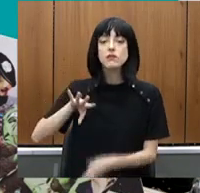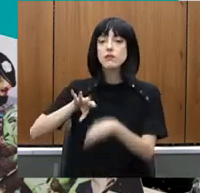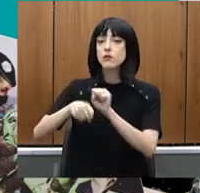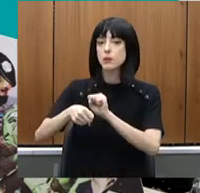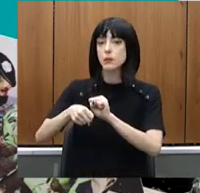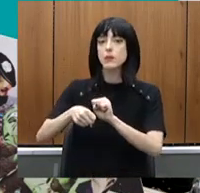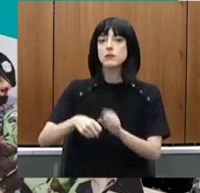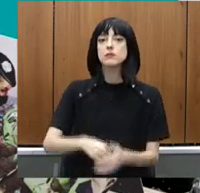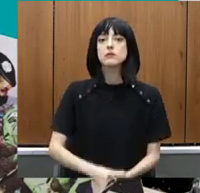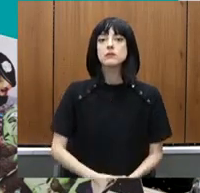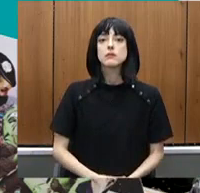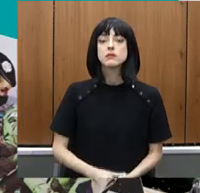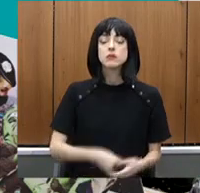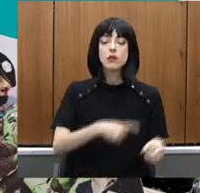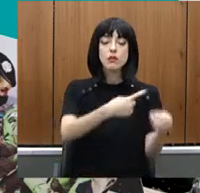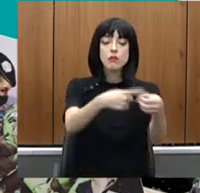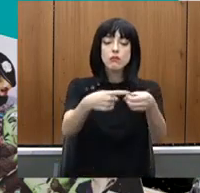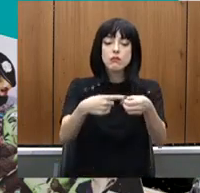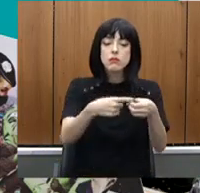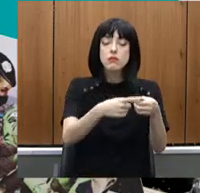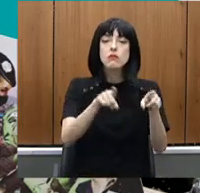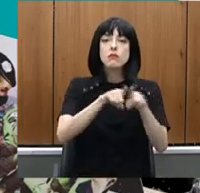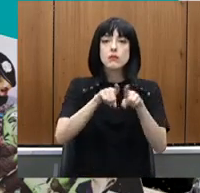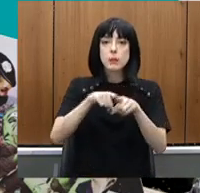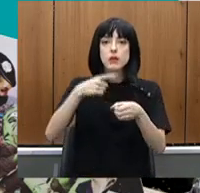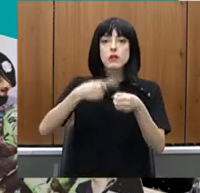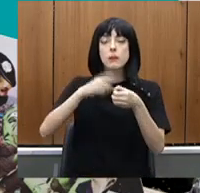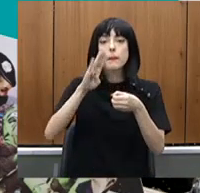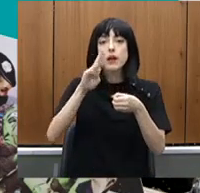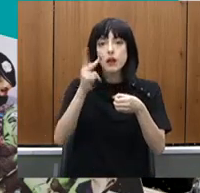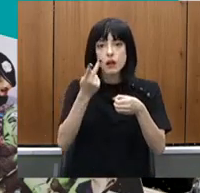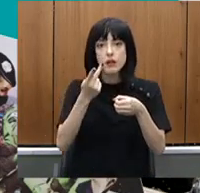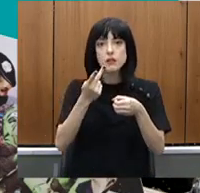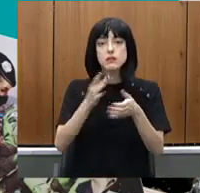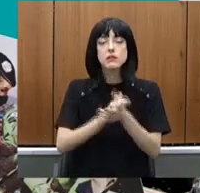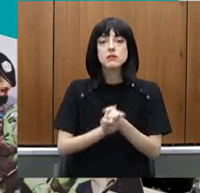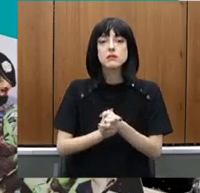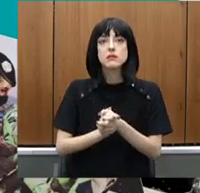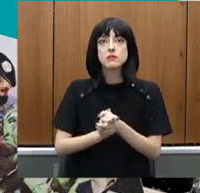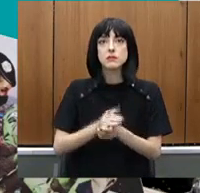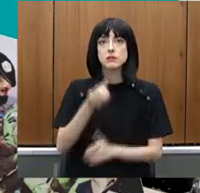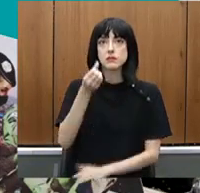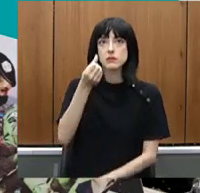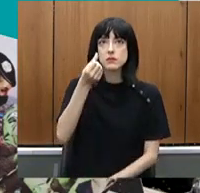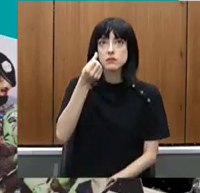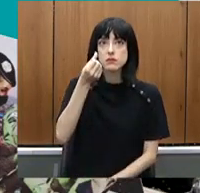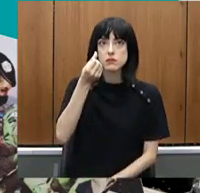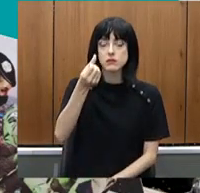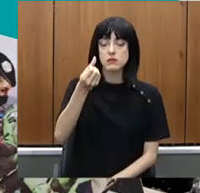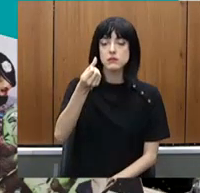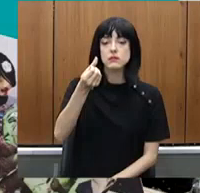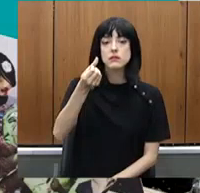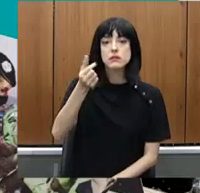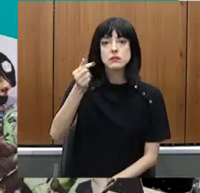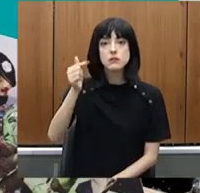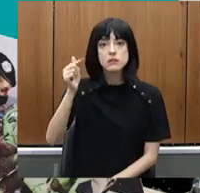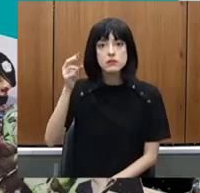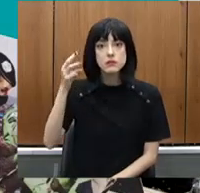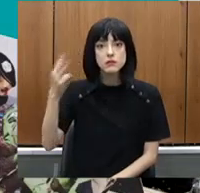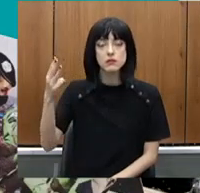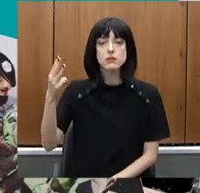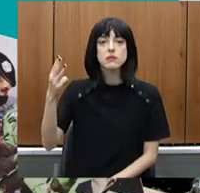e 173/72 aspirantes oficiais agora no finalzinho já no início de dezembro